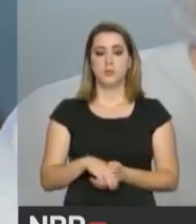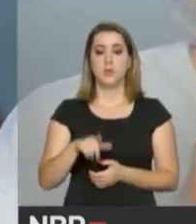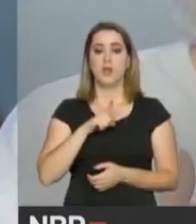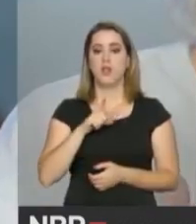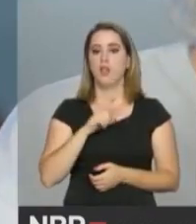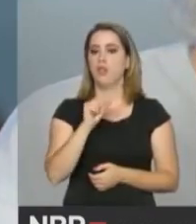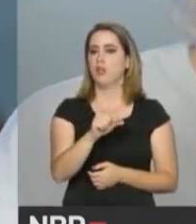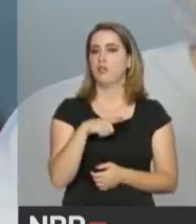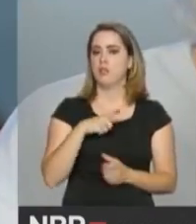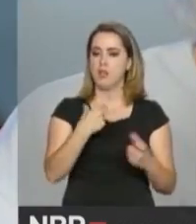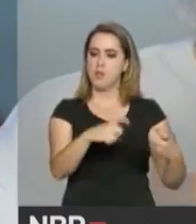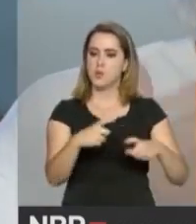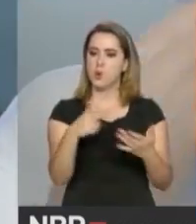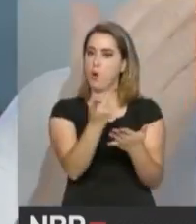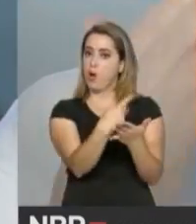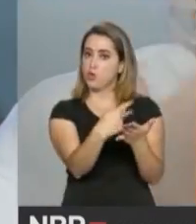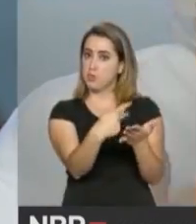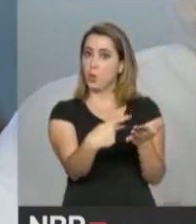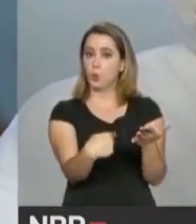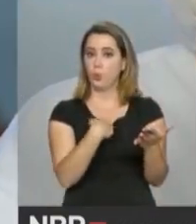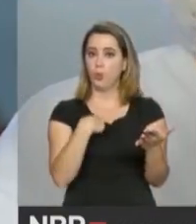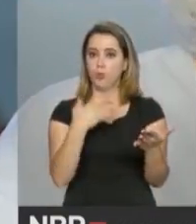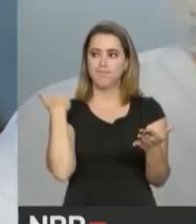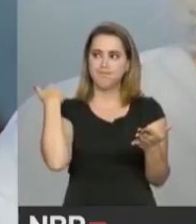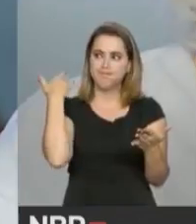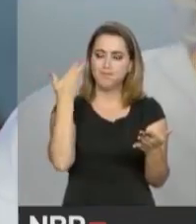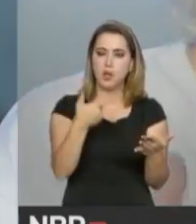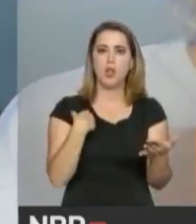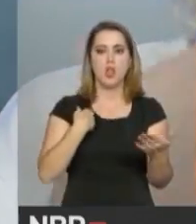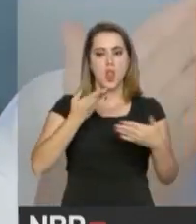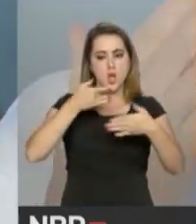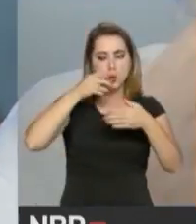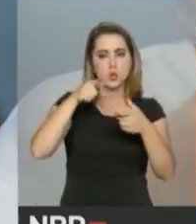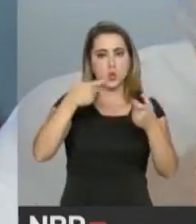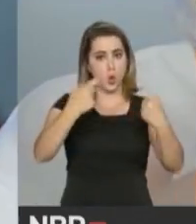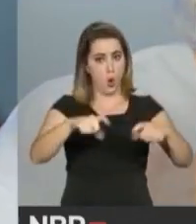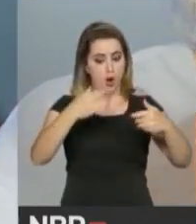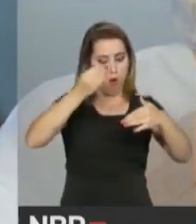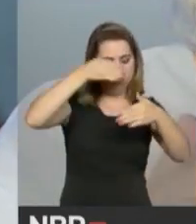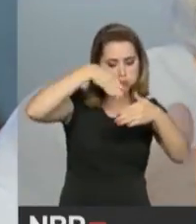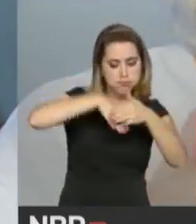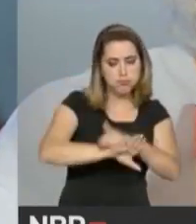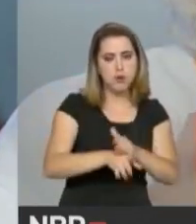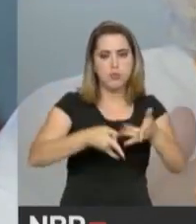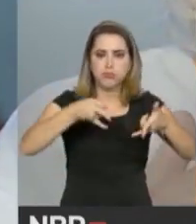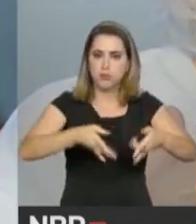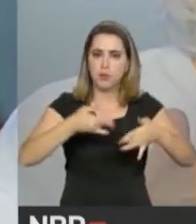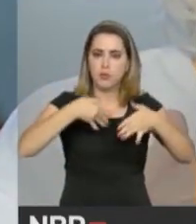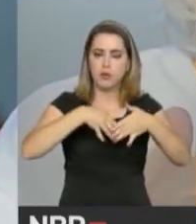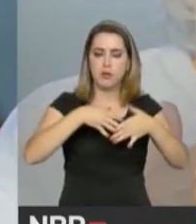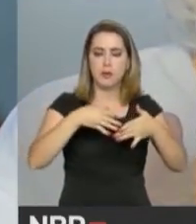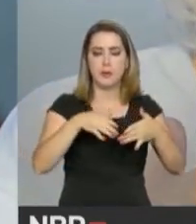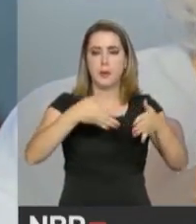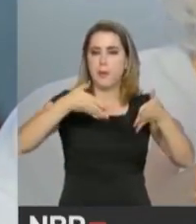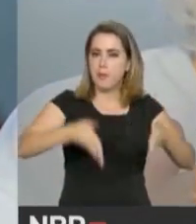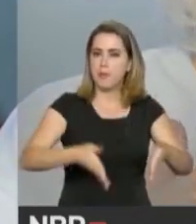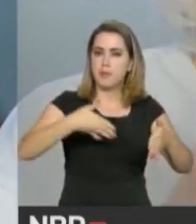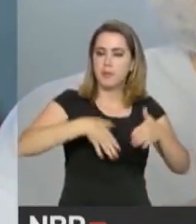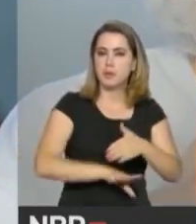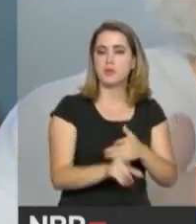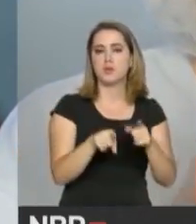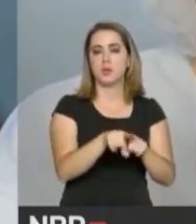Nós temos, além dos sítios de pinturas, temos sítios de enterramentos, temos sítios de manufatura de material